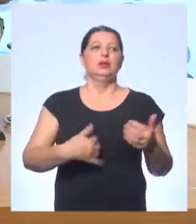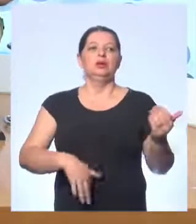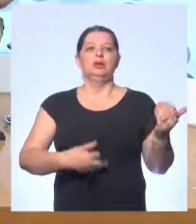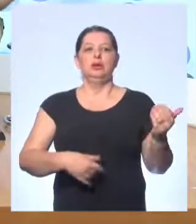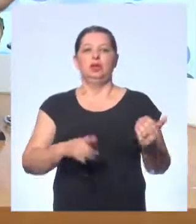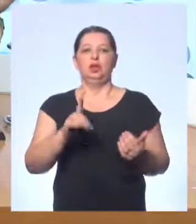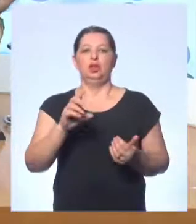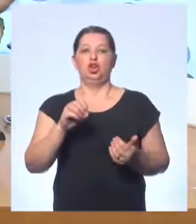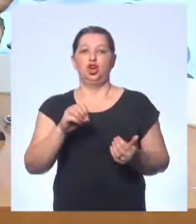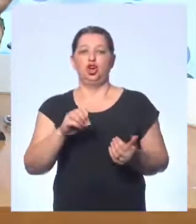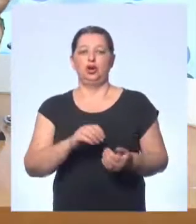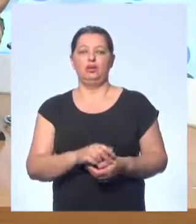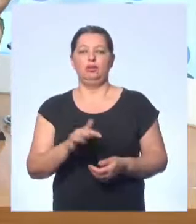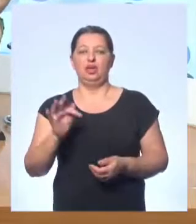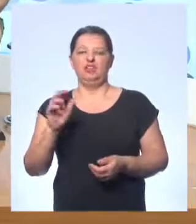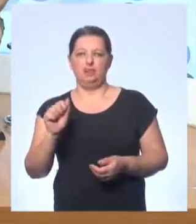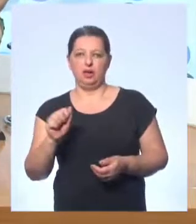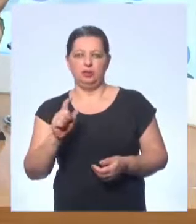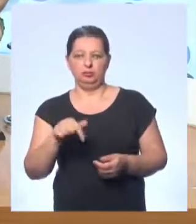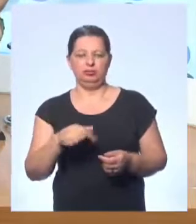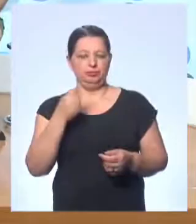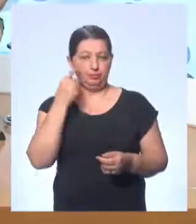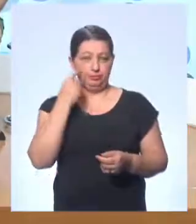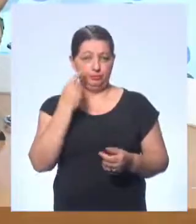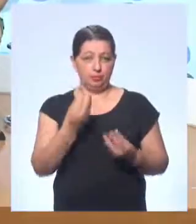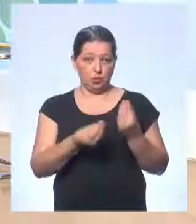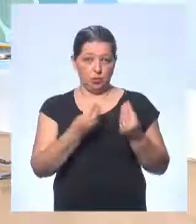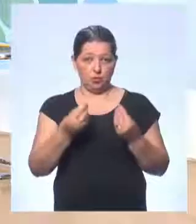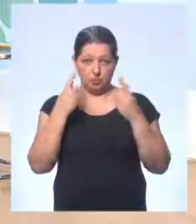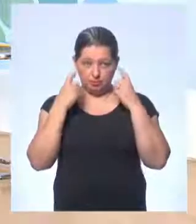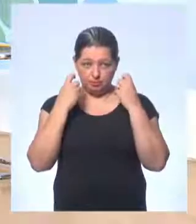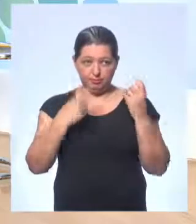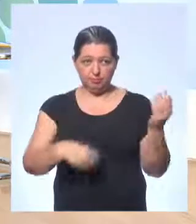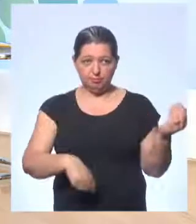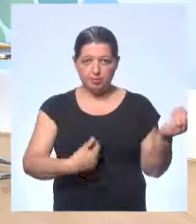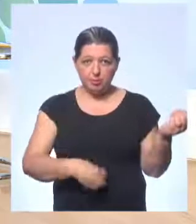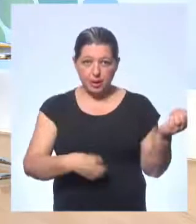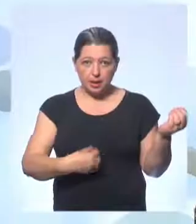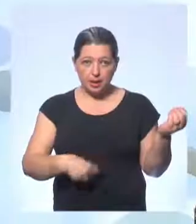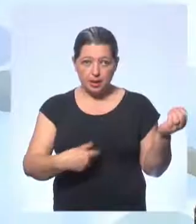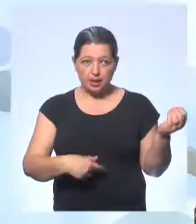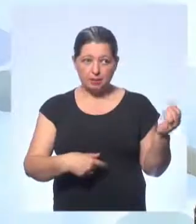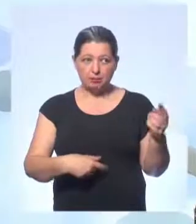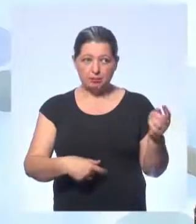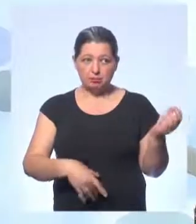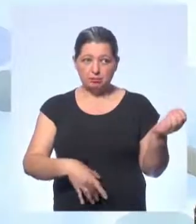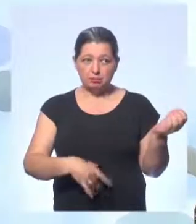sustenido. Toca isso aí pro pessoal ver. Aqui, ó, vou tocar um acorde.